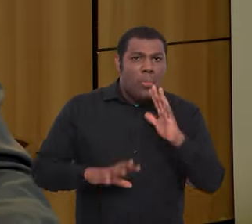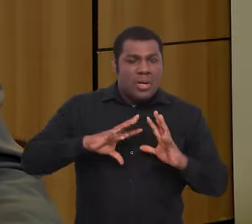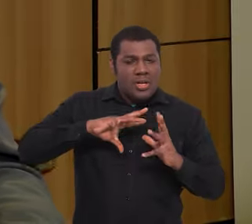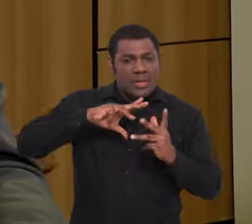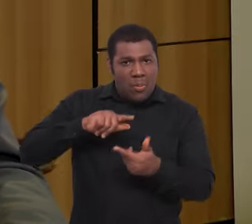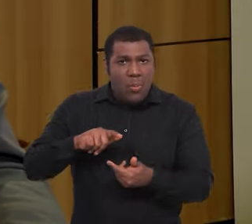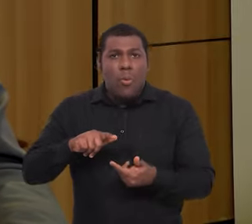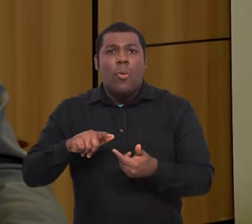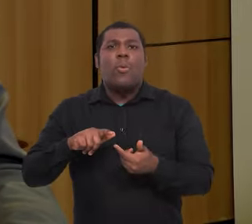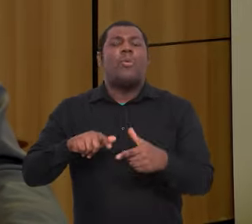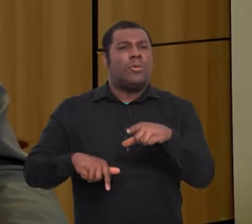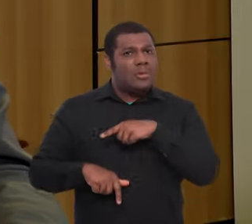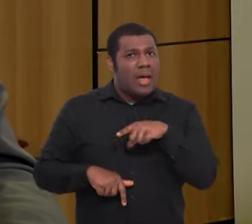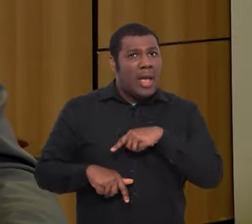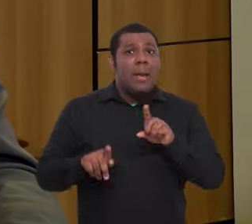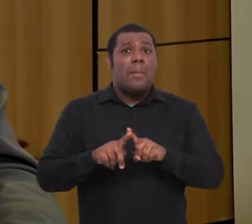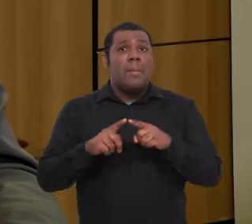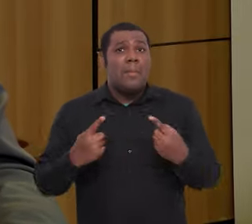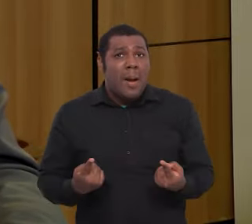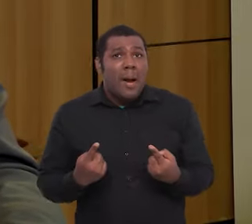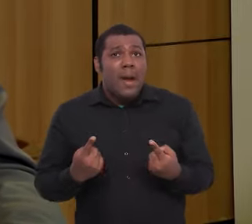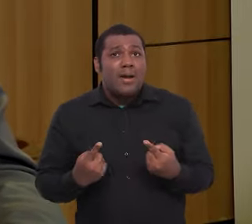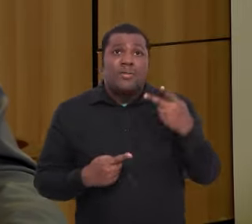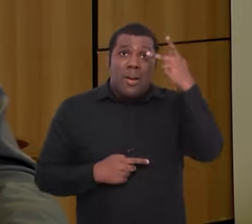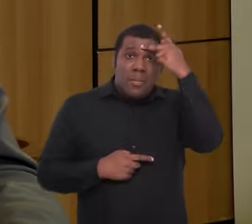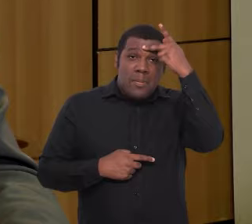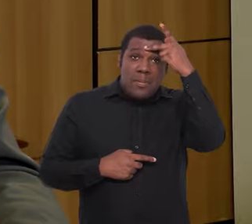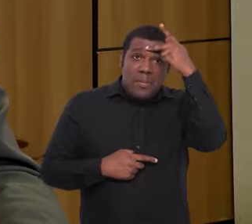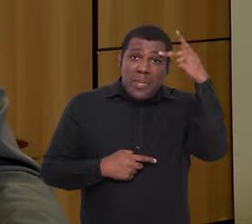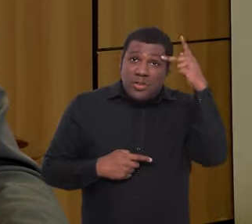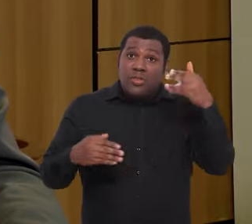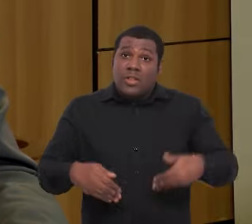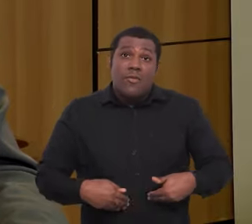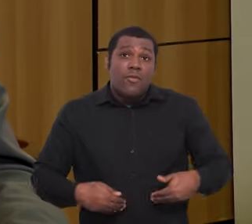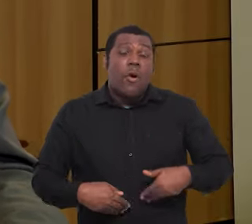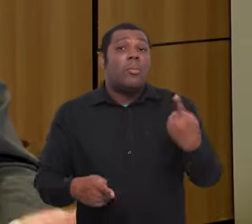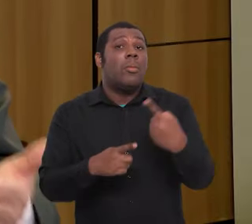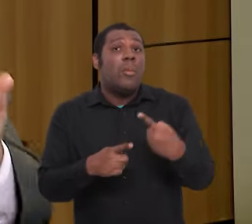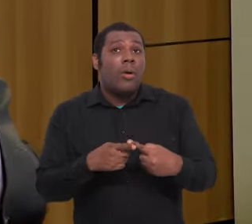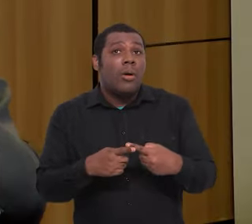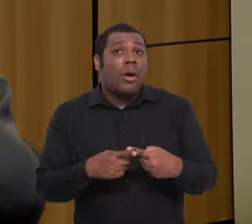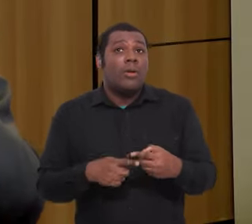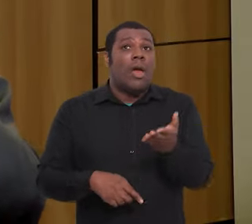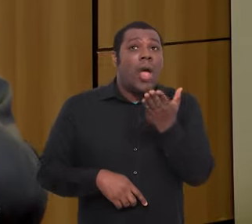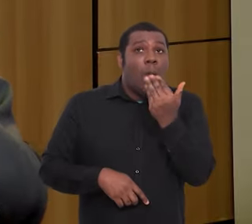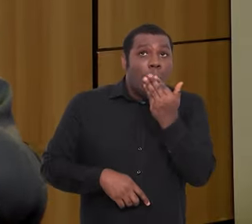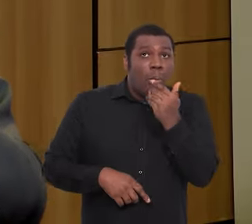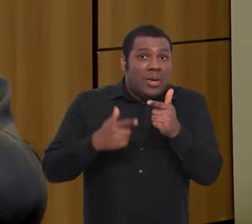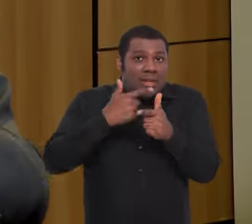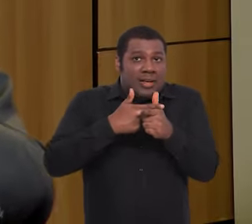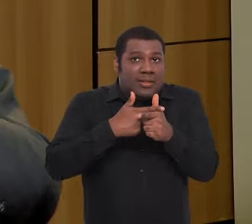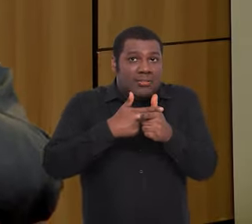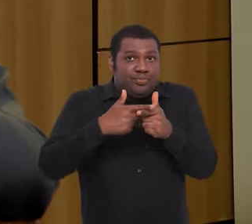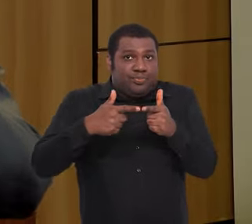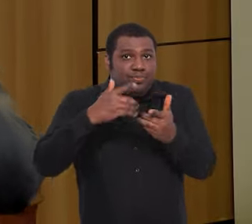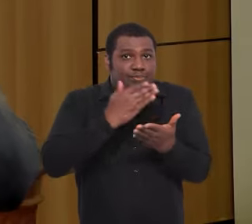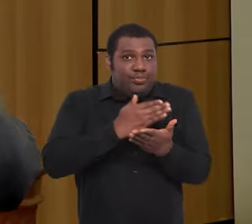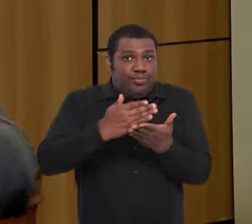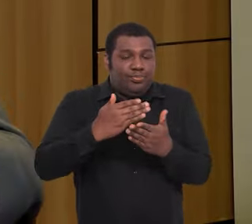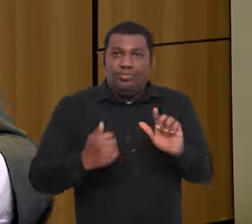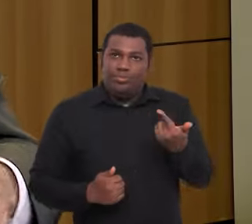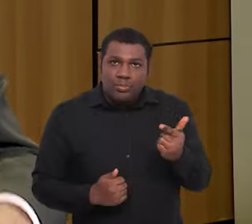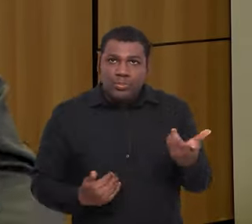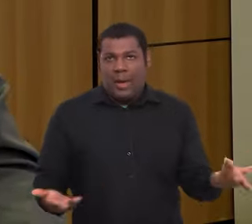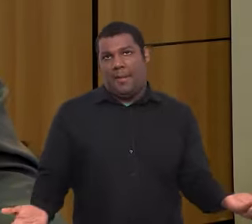para ter muita gente passando fome necessidade falta distribuição de renda então toda todo o